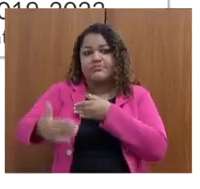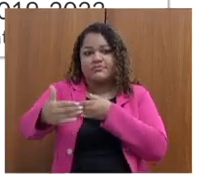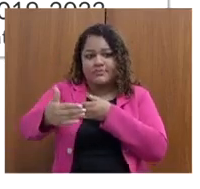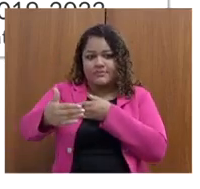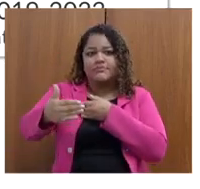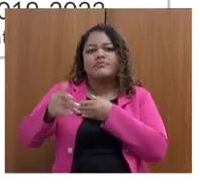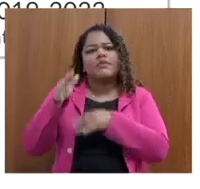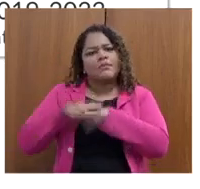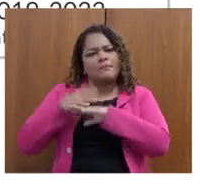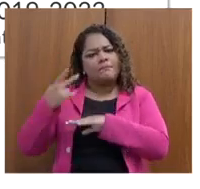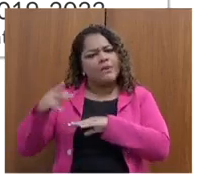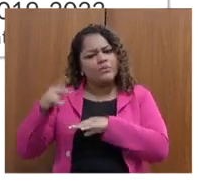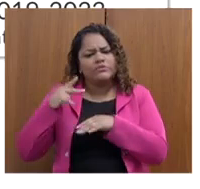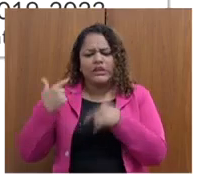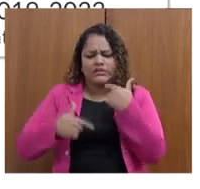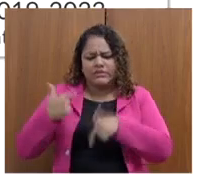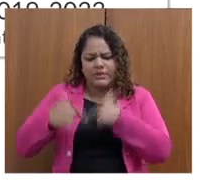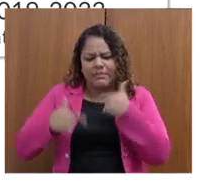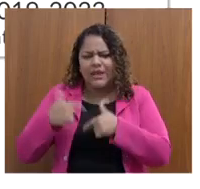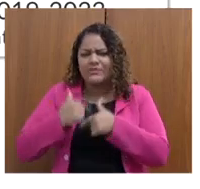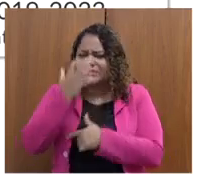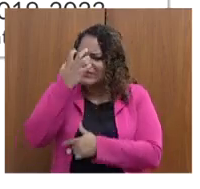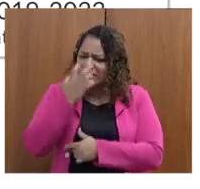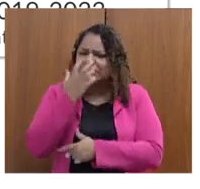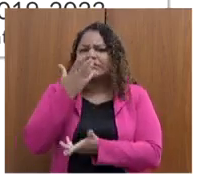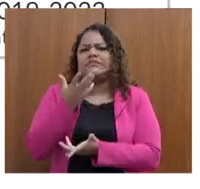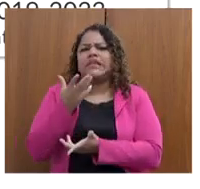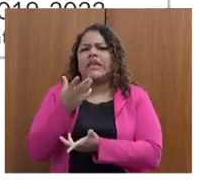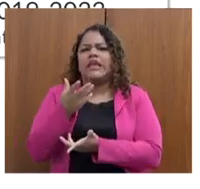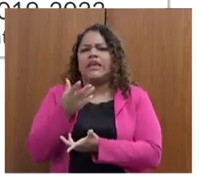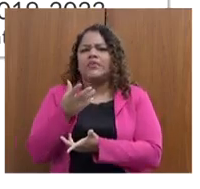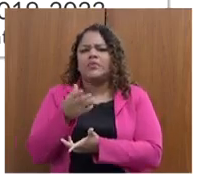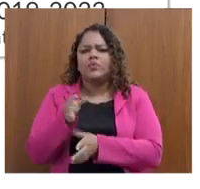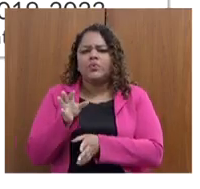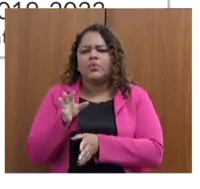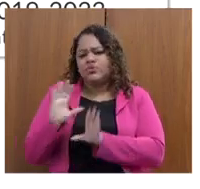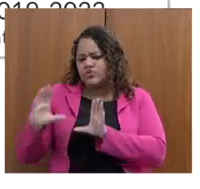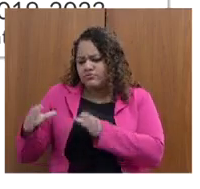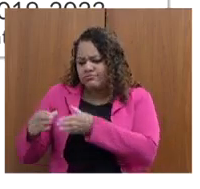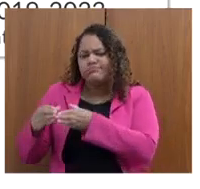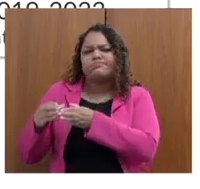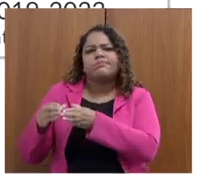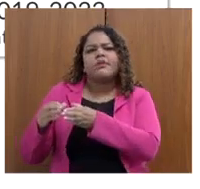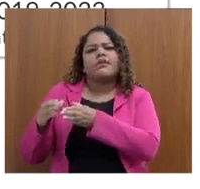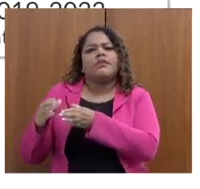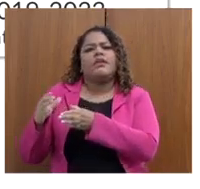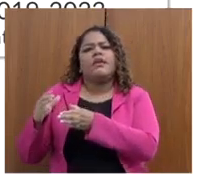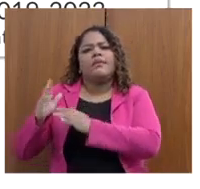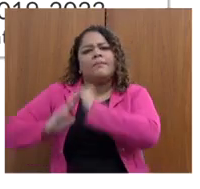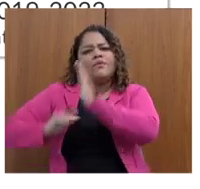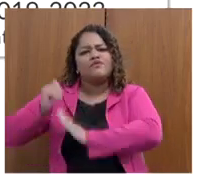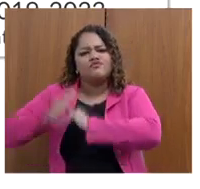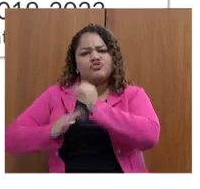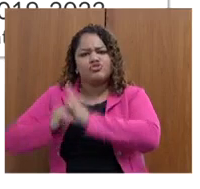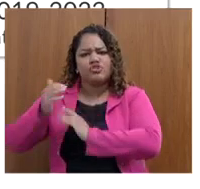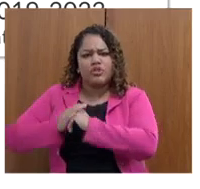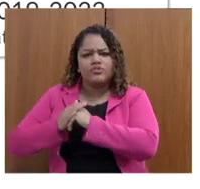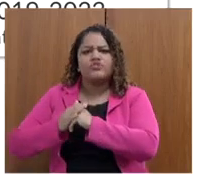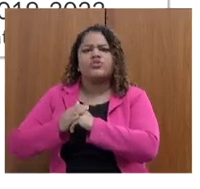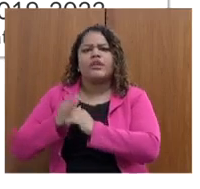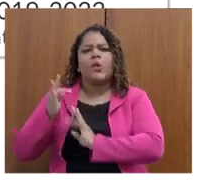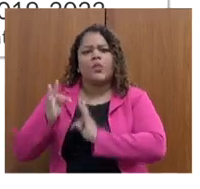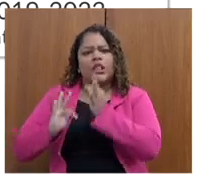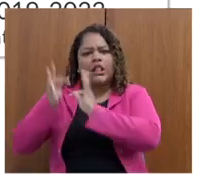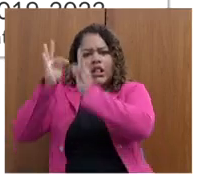seriedade né de um orquestramento de um time técnico de uma fase secretaria de fazenda de uma secretaria